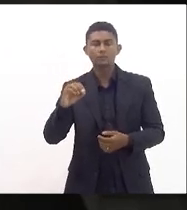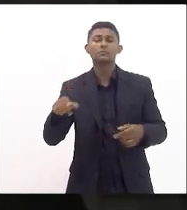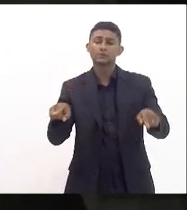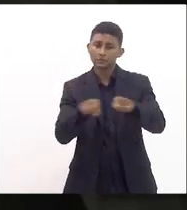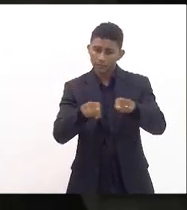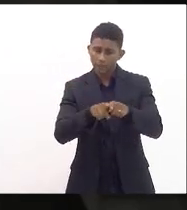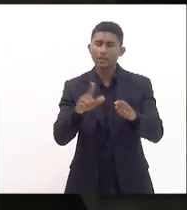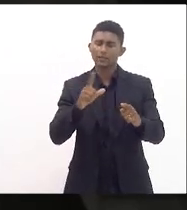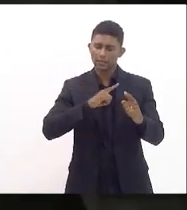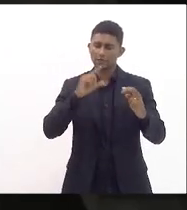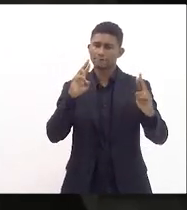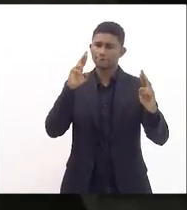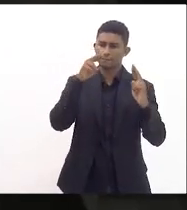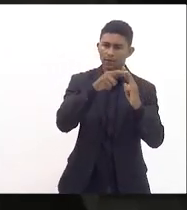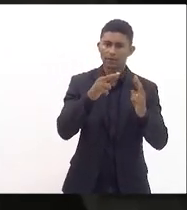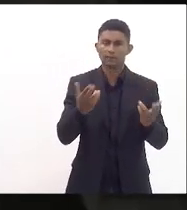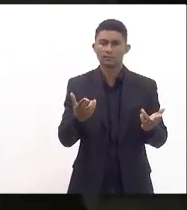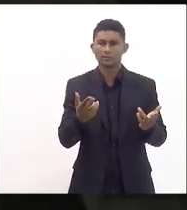questão,